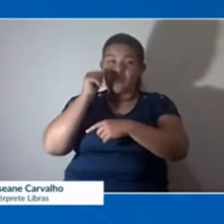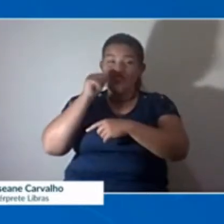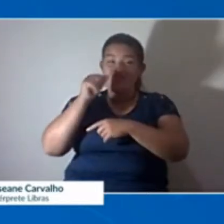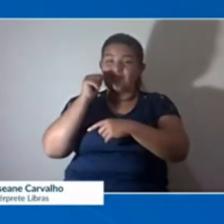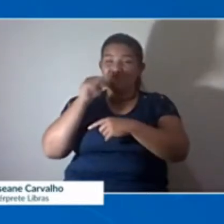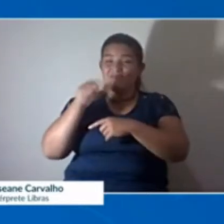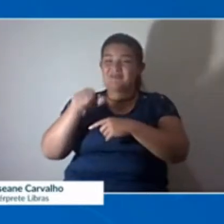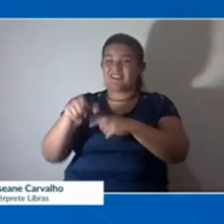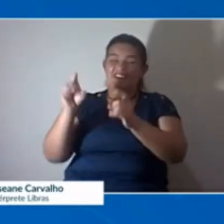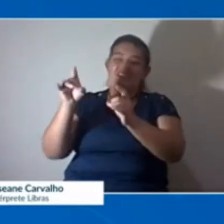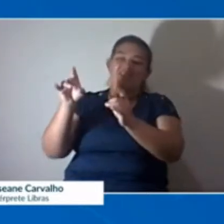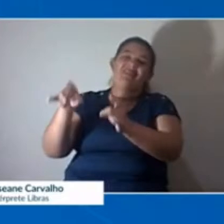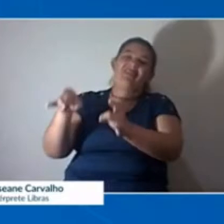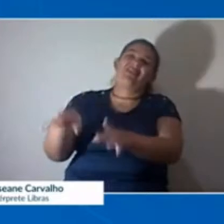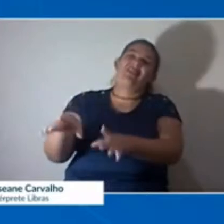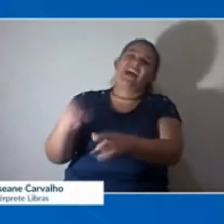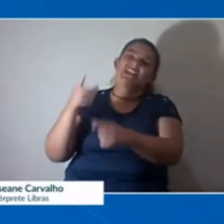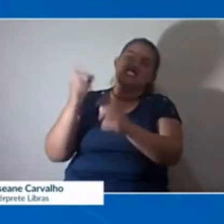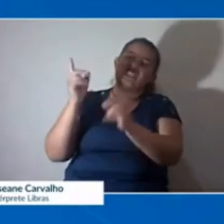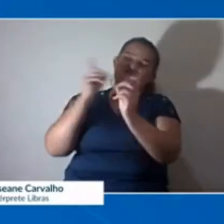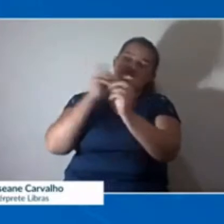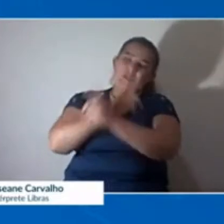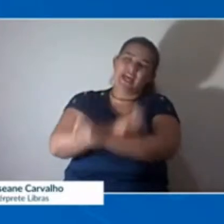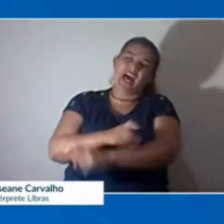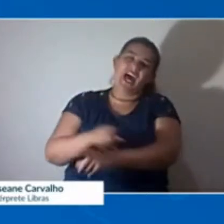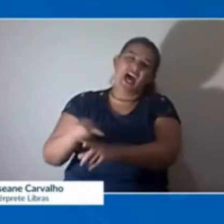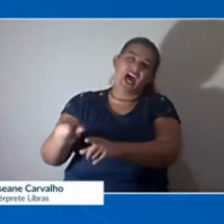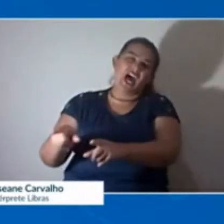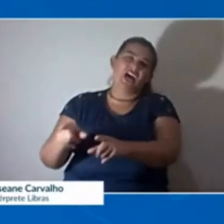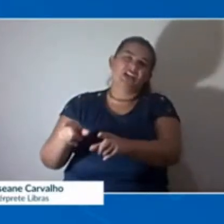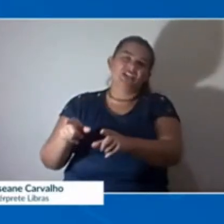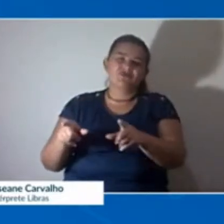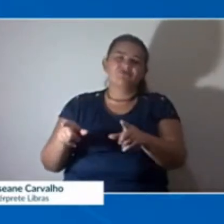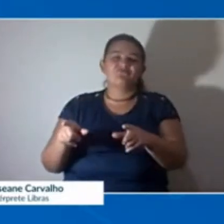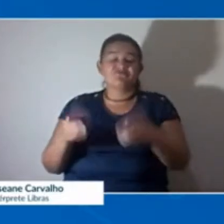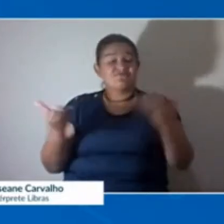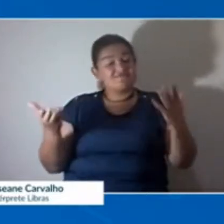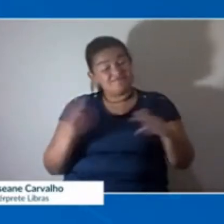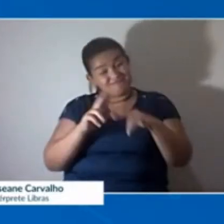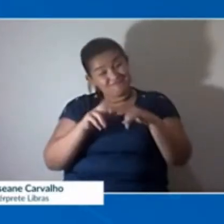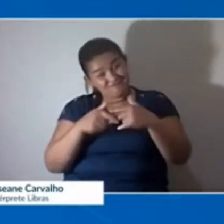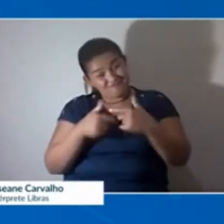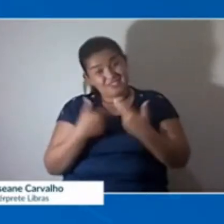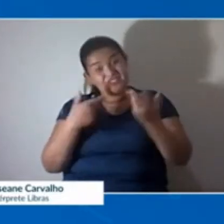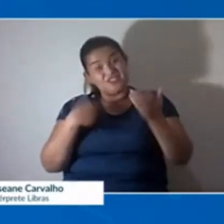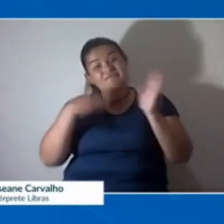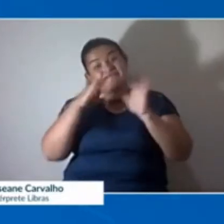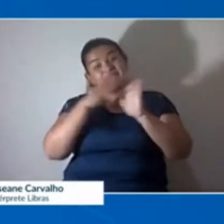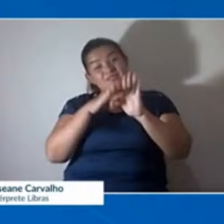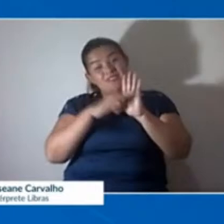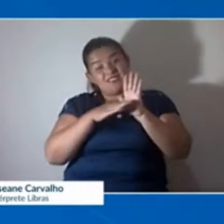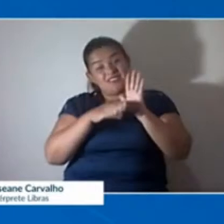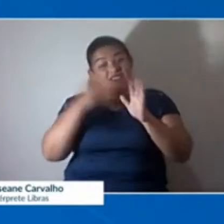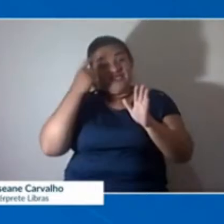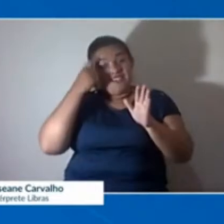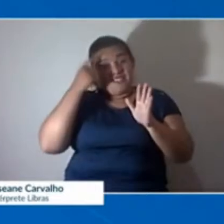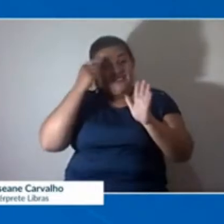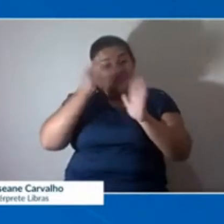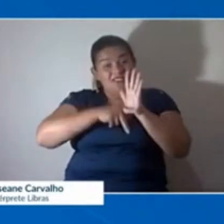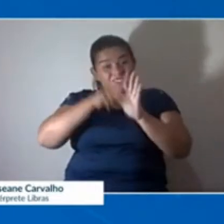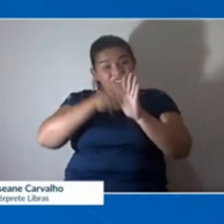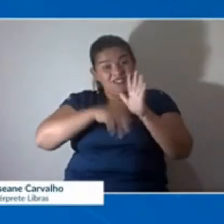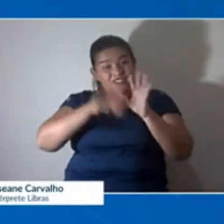vala mesmo das dificuldades, não é? Então, é nesses termos que nós pensamos no projeto de extensão